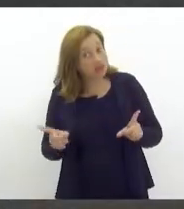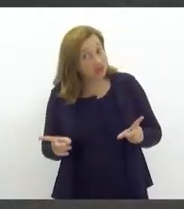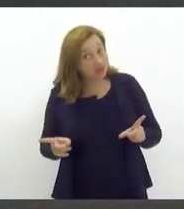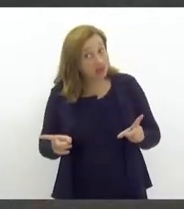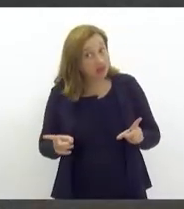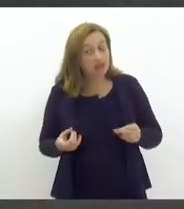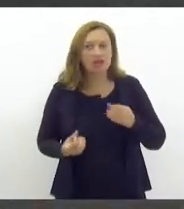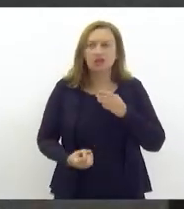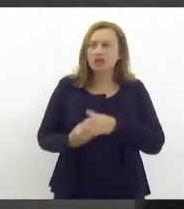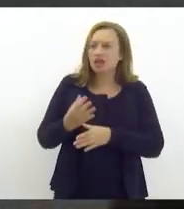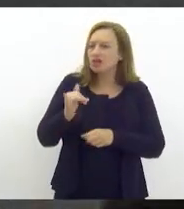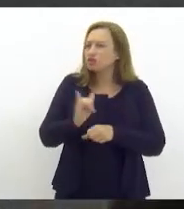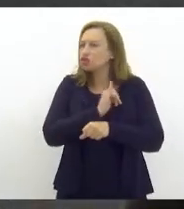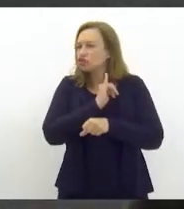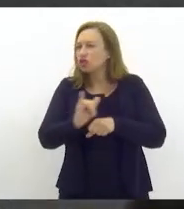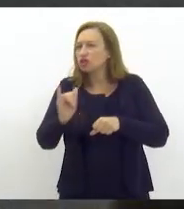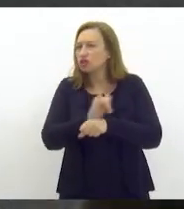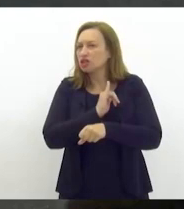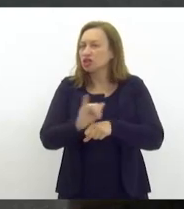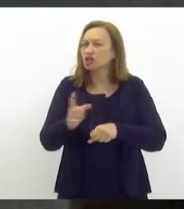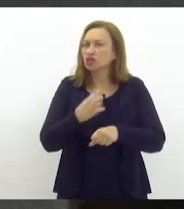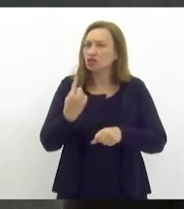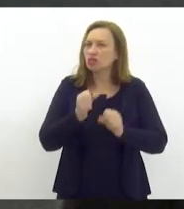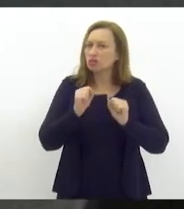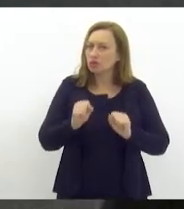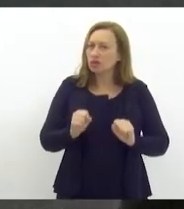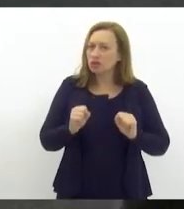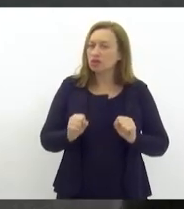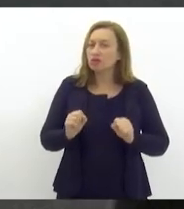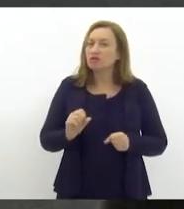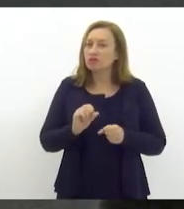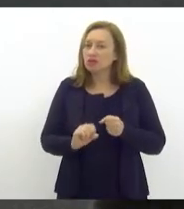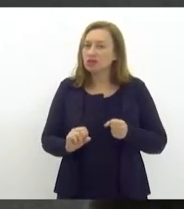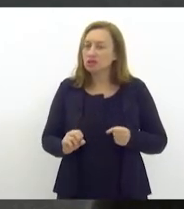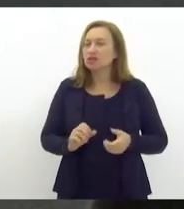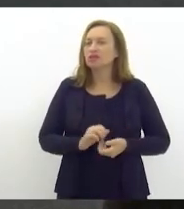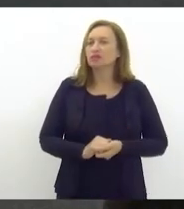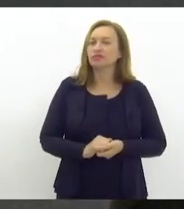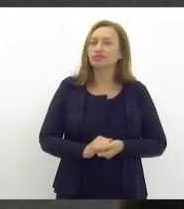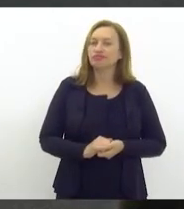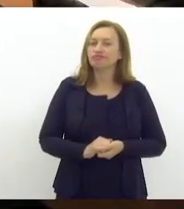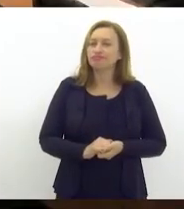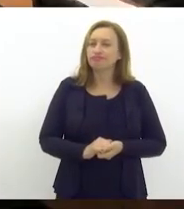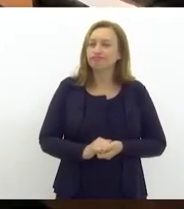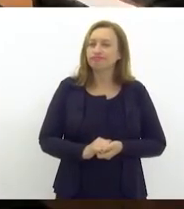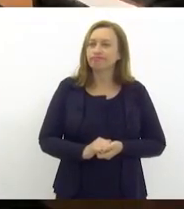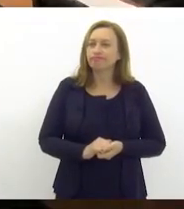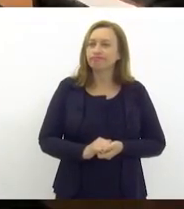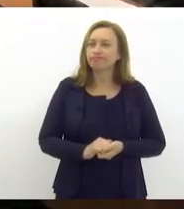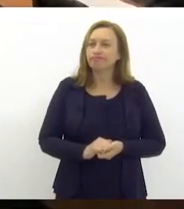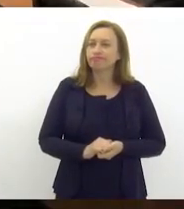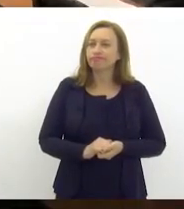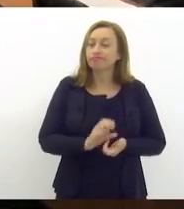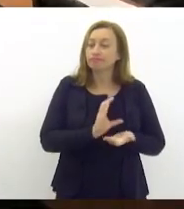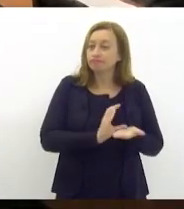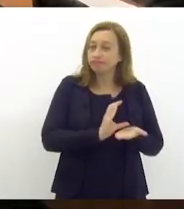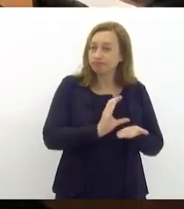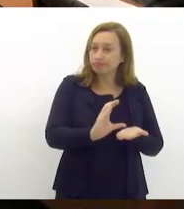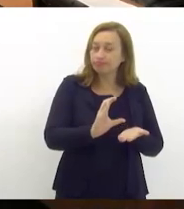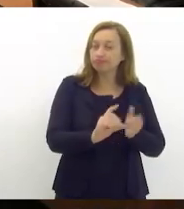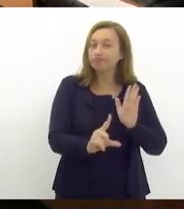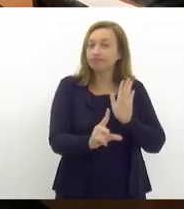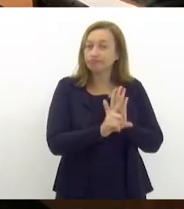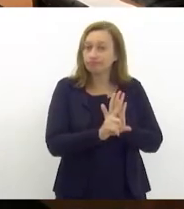em criar mecanismos que nós podemos e devemos fazer para que os recursos das